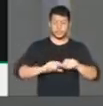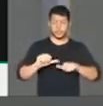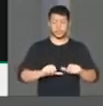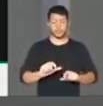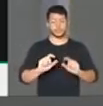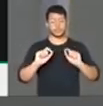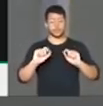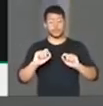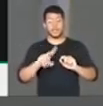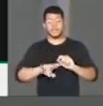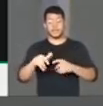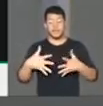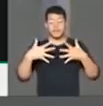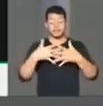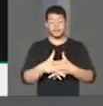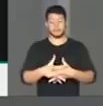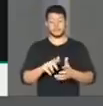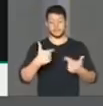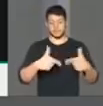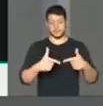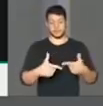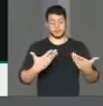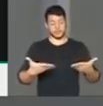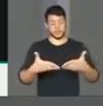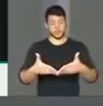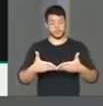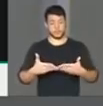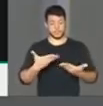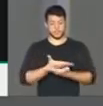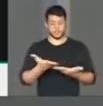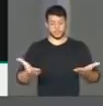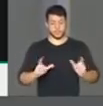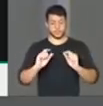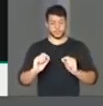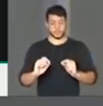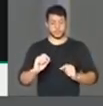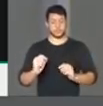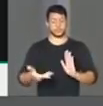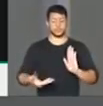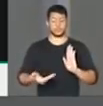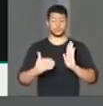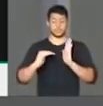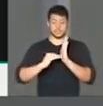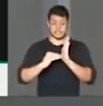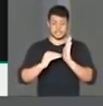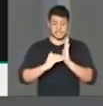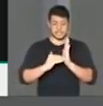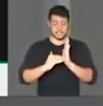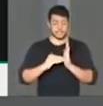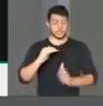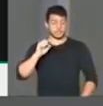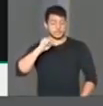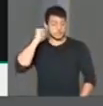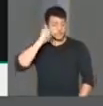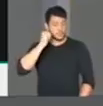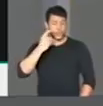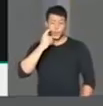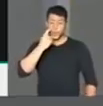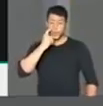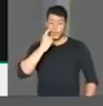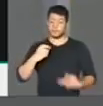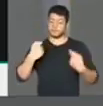para os trabalhadores? Eu peço encarecidamente ao senador Davi Alcolumbre que nos receba, inclusive a